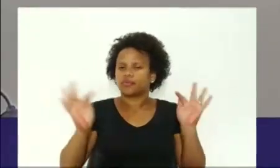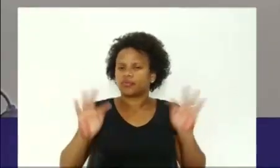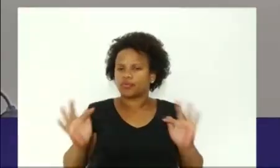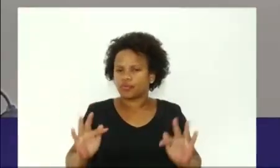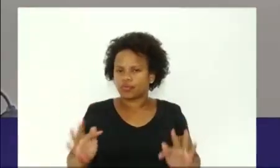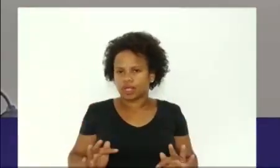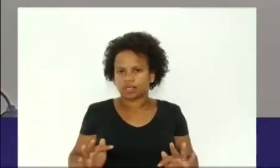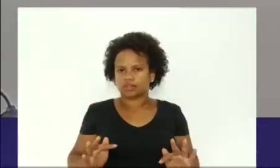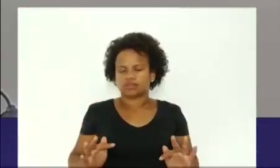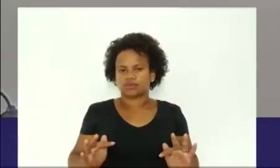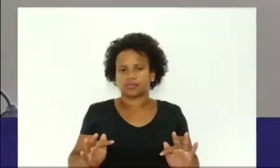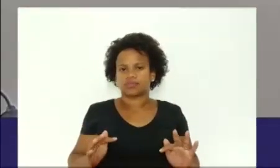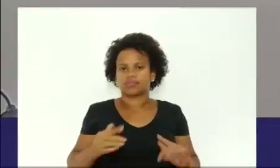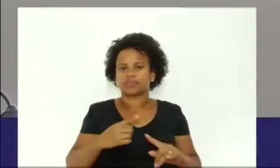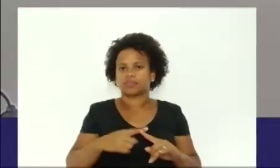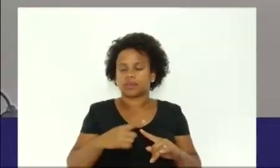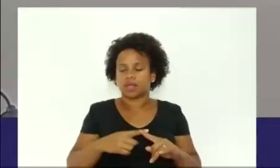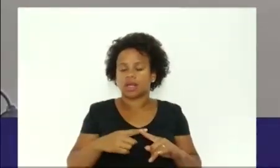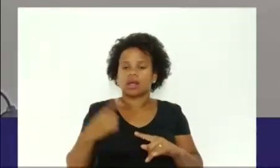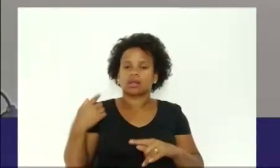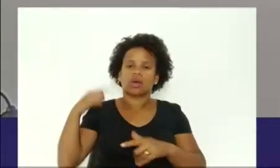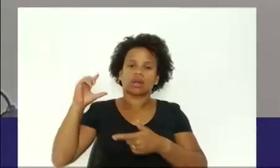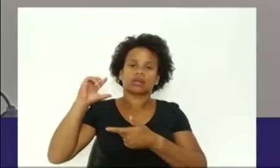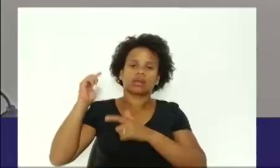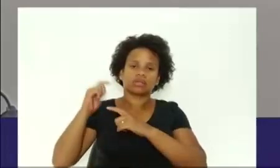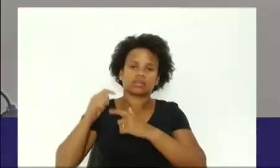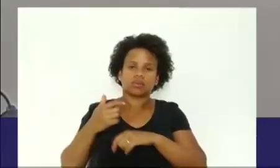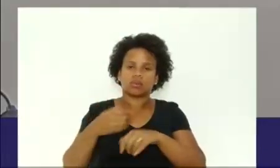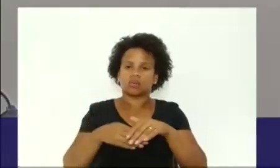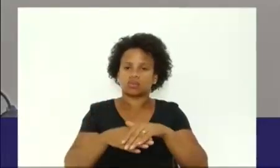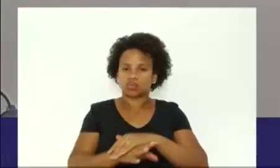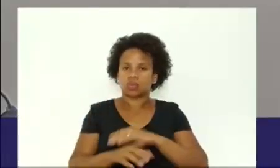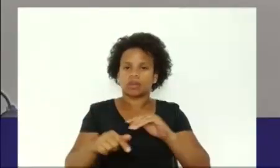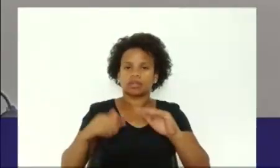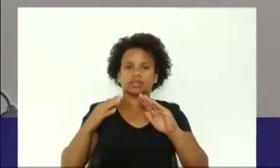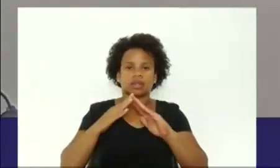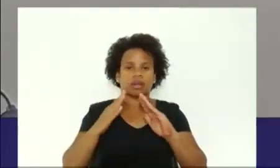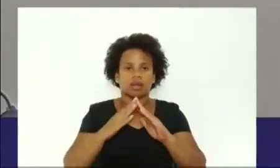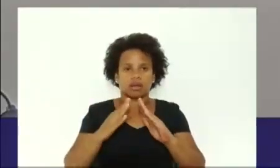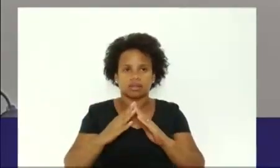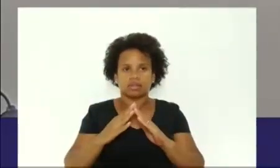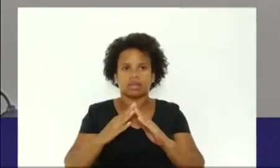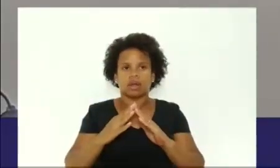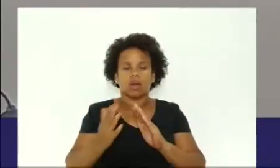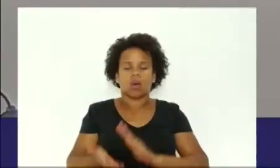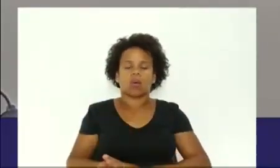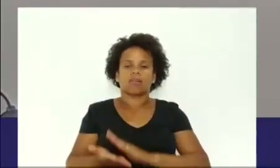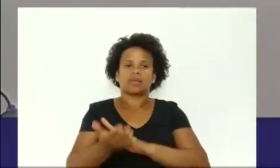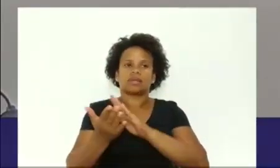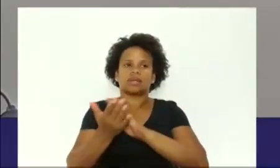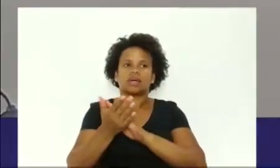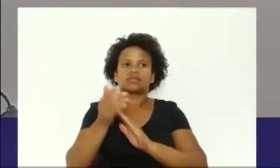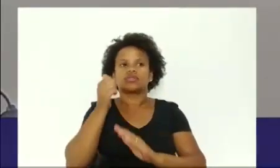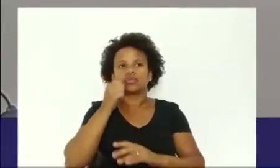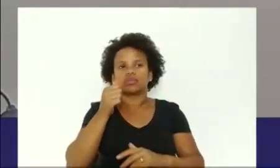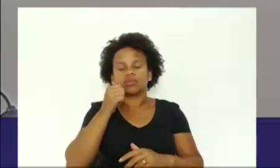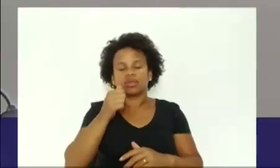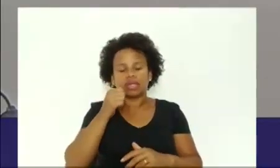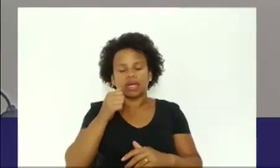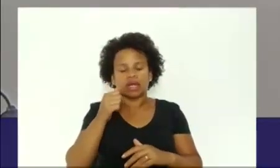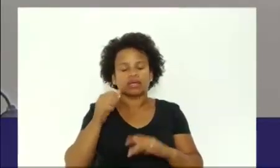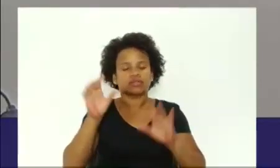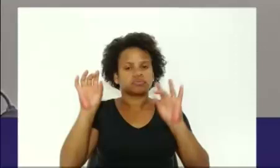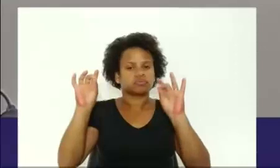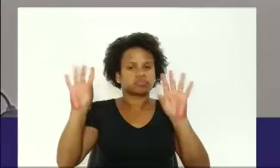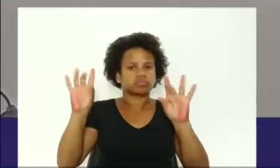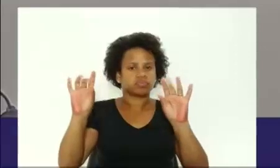em manter a tradição da casa em homenagem às mulheres que se destacam